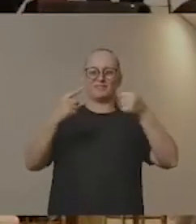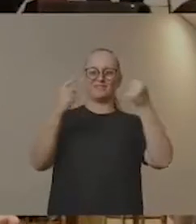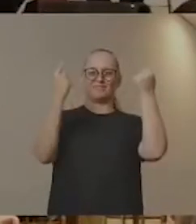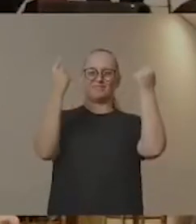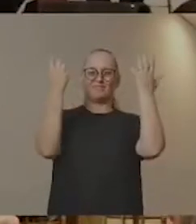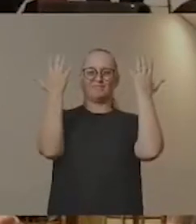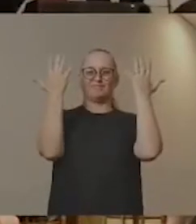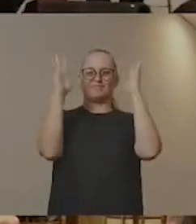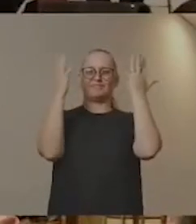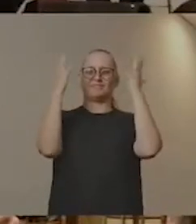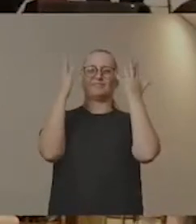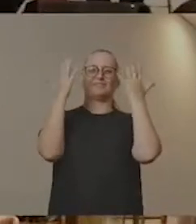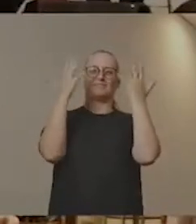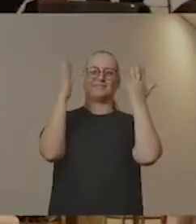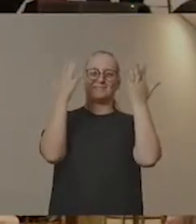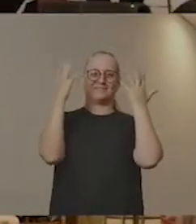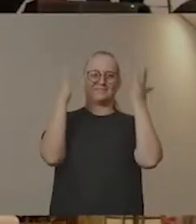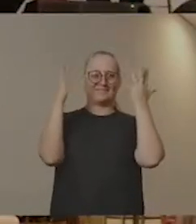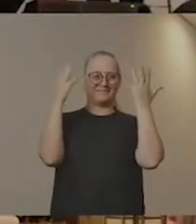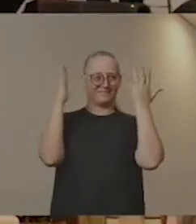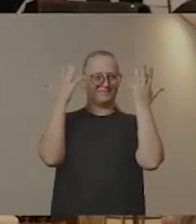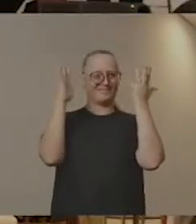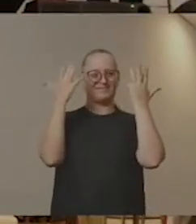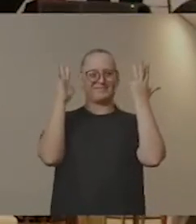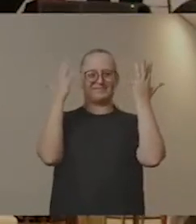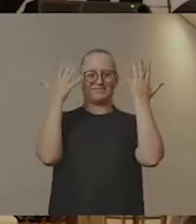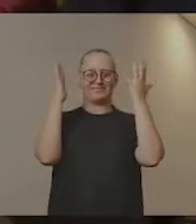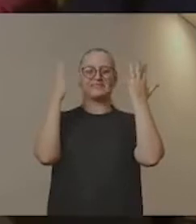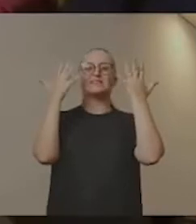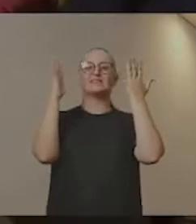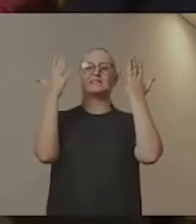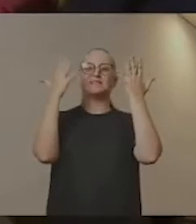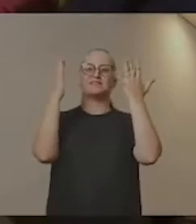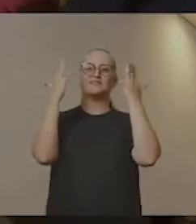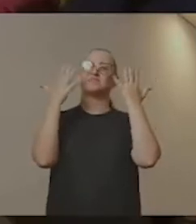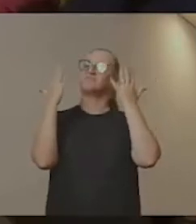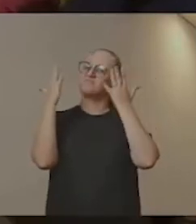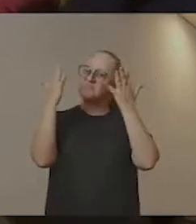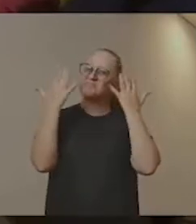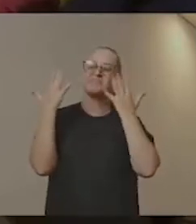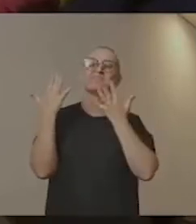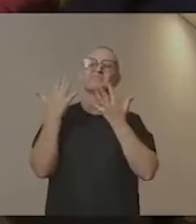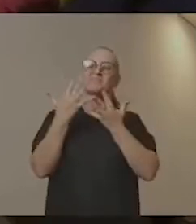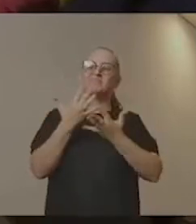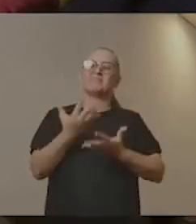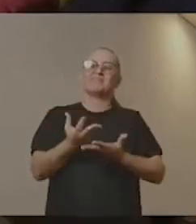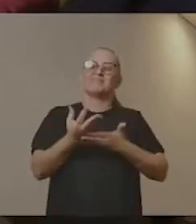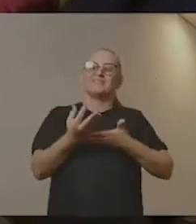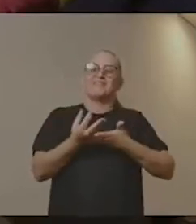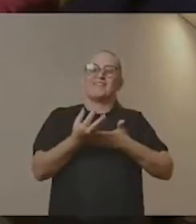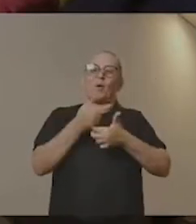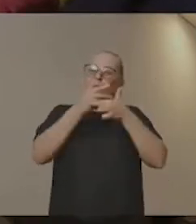Muito bom, muito bom. Nossa, quanta coisa que está embutido nisso, né, gente? Quanta coisa que está embutido no que o Miguel trouxe